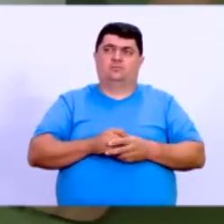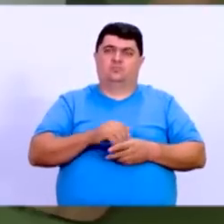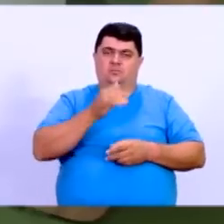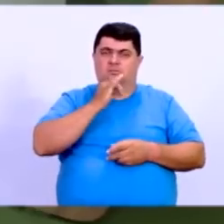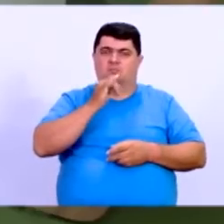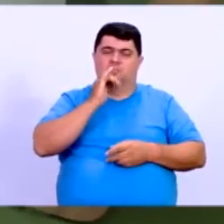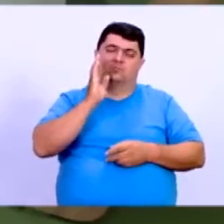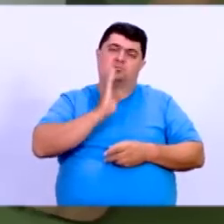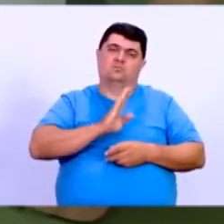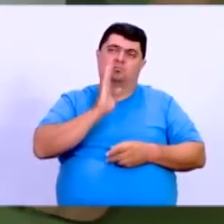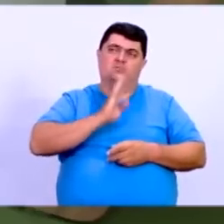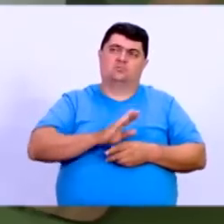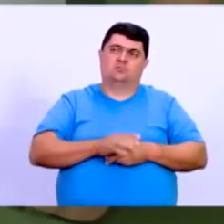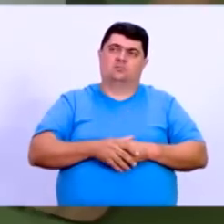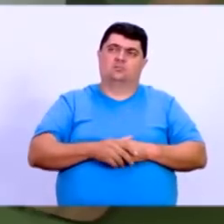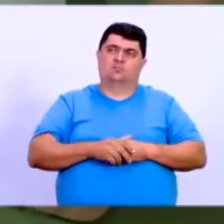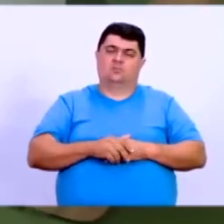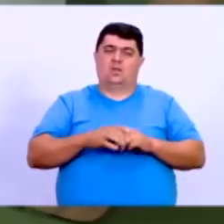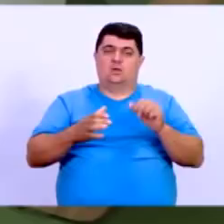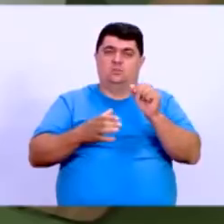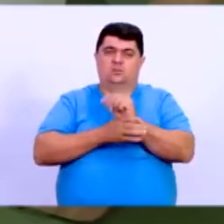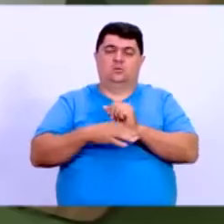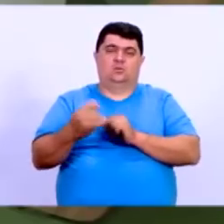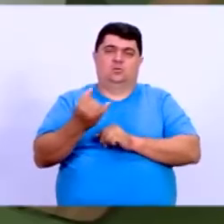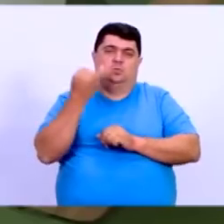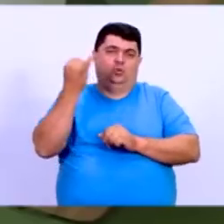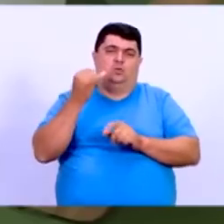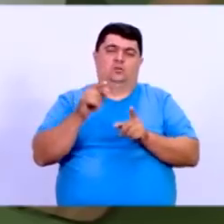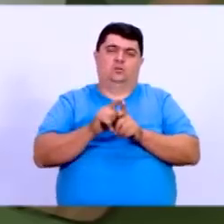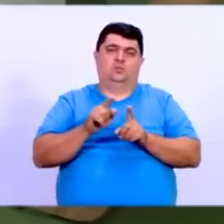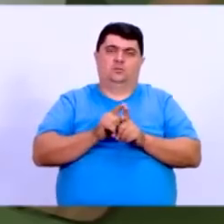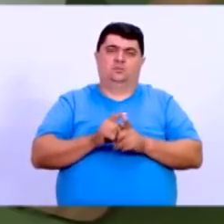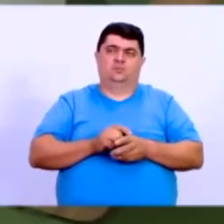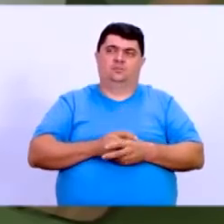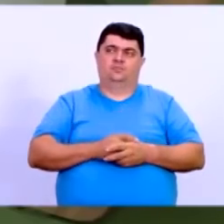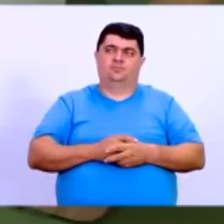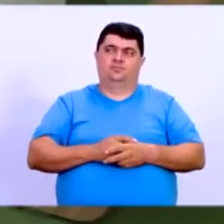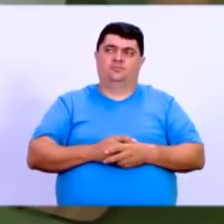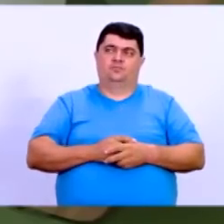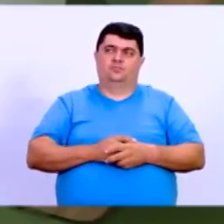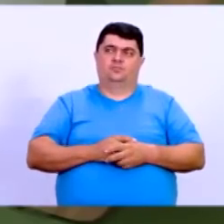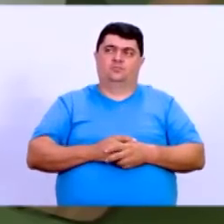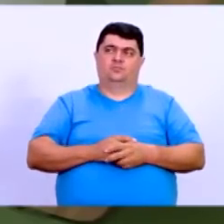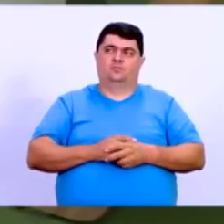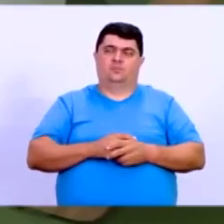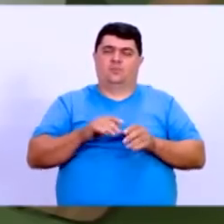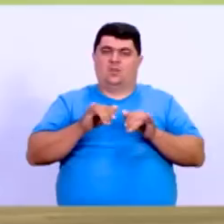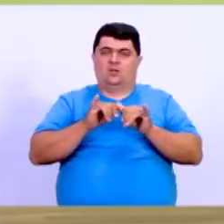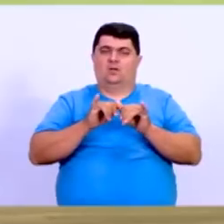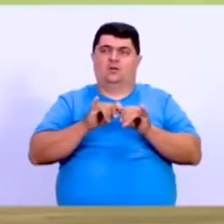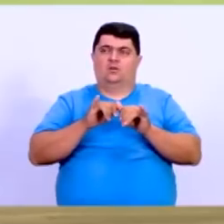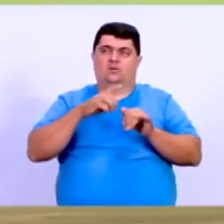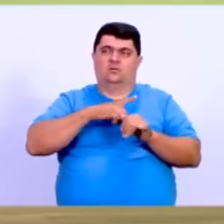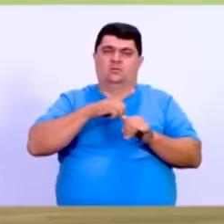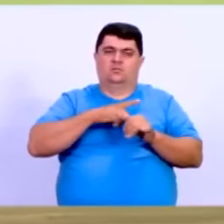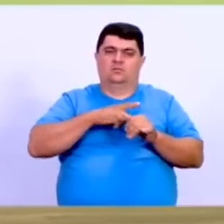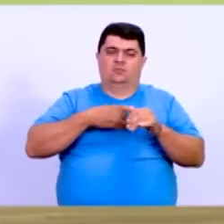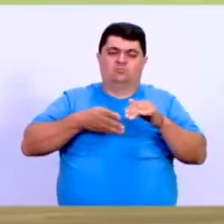está trazendo aí, né? Ótimo, né? A questão da segurança, né? Exatamente. Muito bom. Show de bola. O supermercado, a hora que você passa no